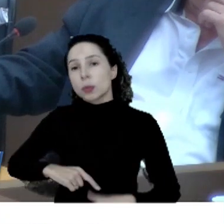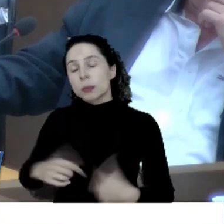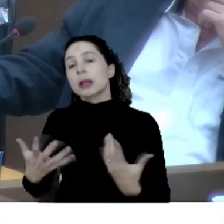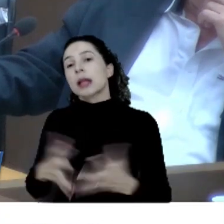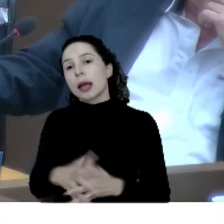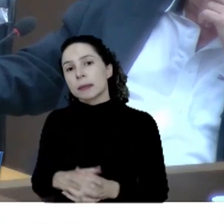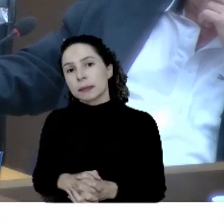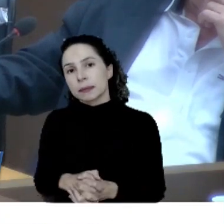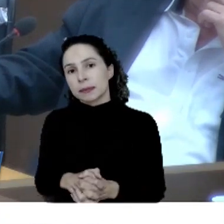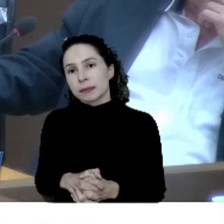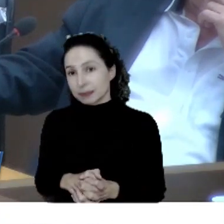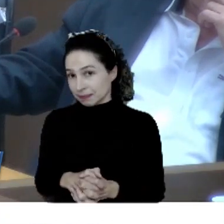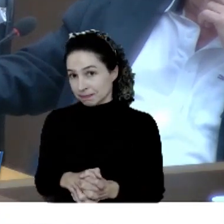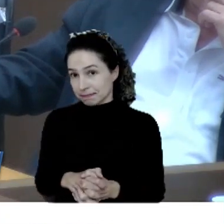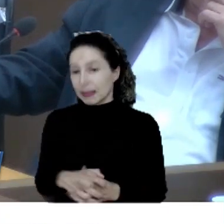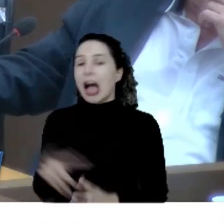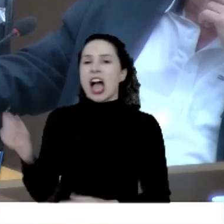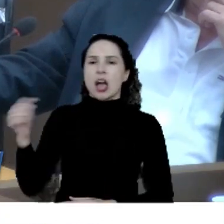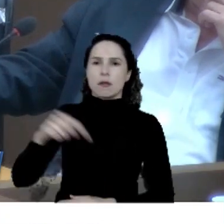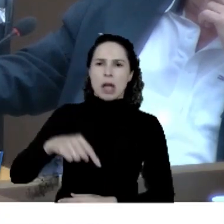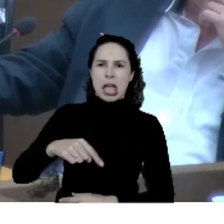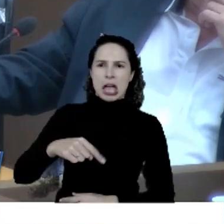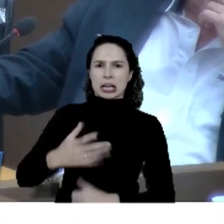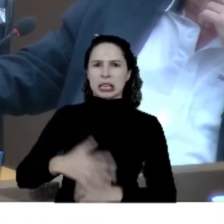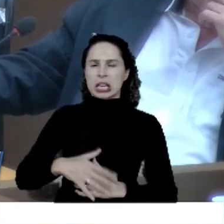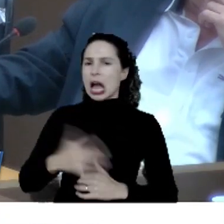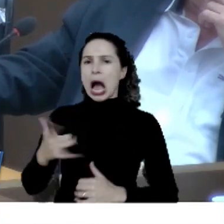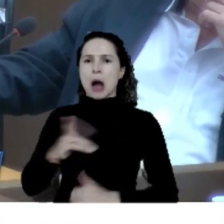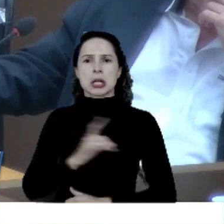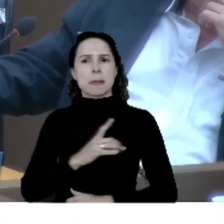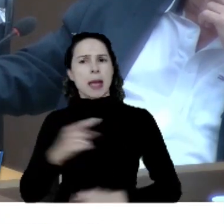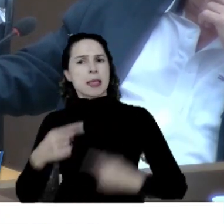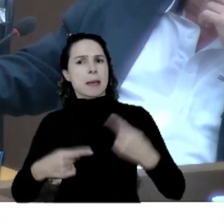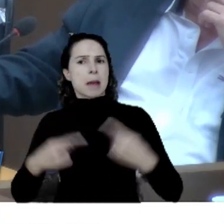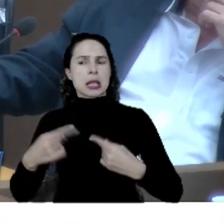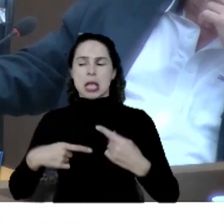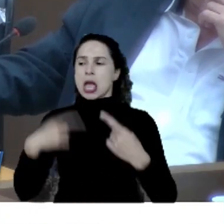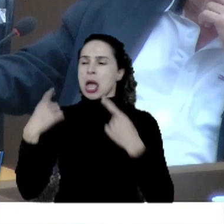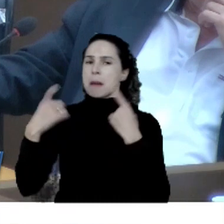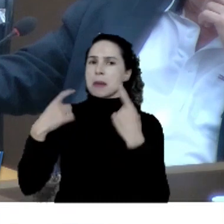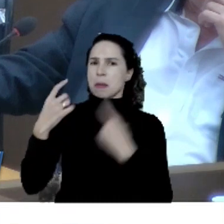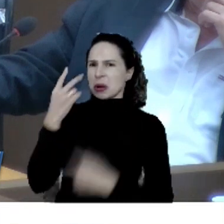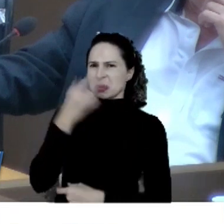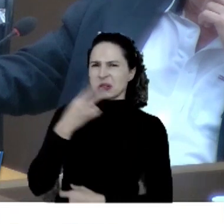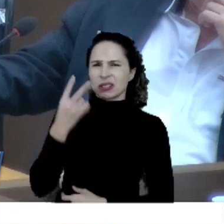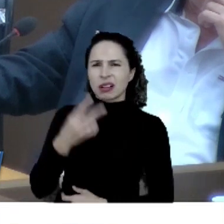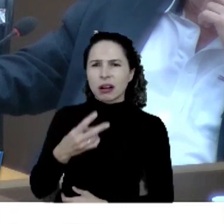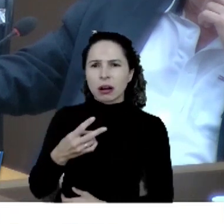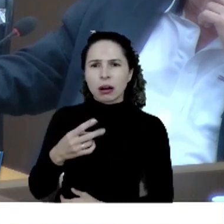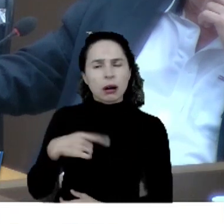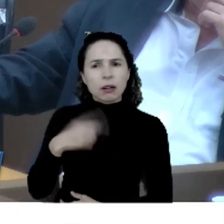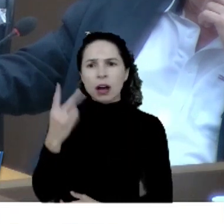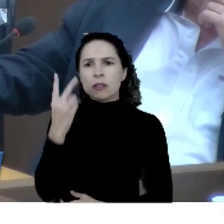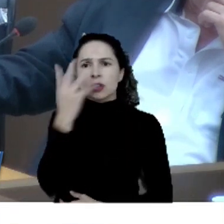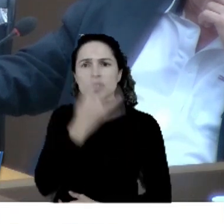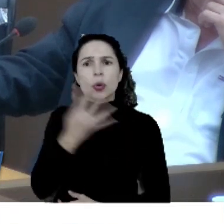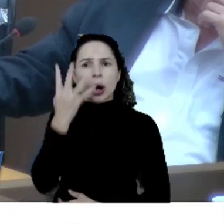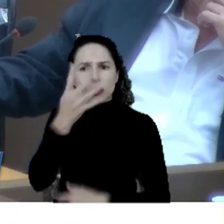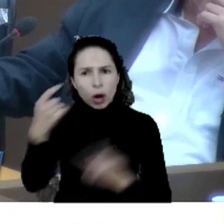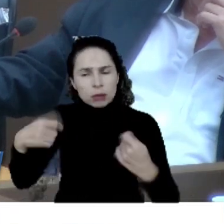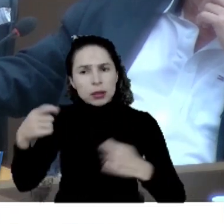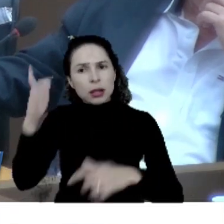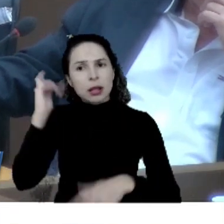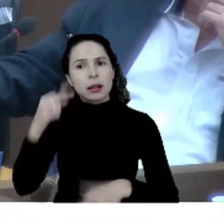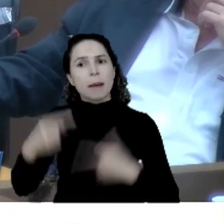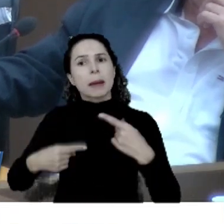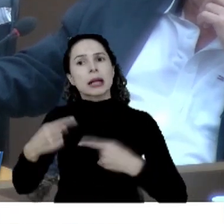Aí vem aqui, não tem medo de discutir, está preocupado em ficar 2 horas. Meu, tem que ficar 24 horas se necessário for, para discutir um